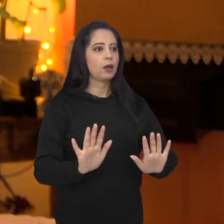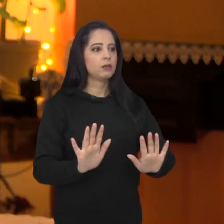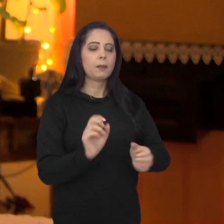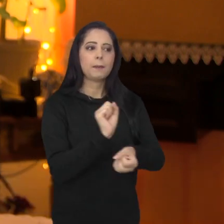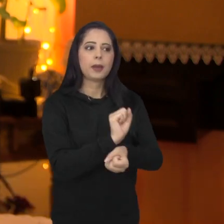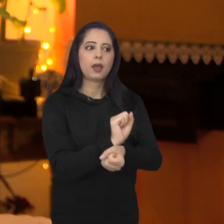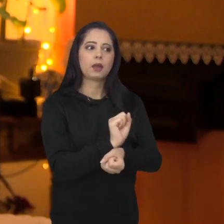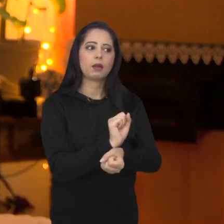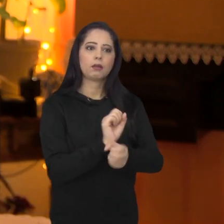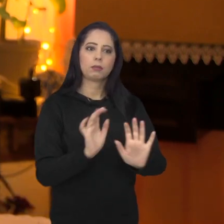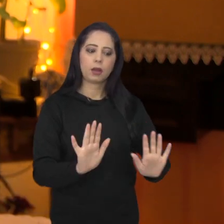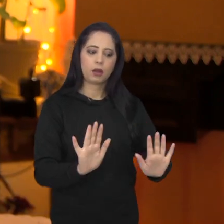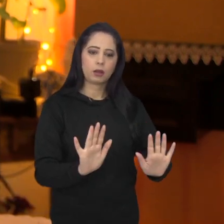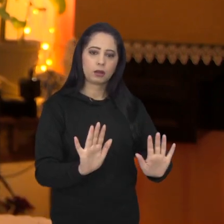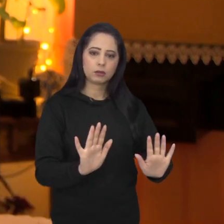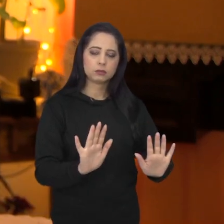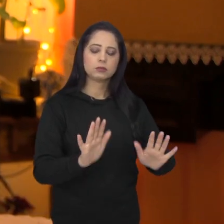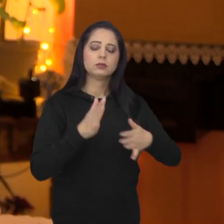falo, não, peraí,